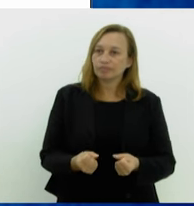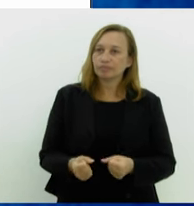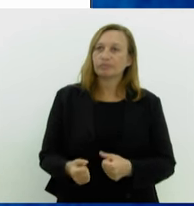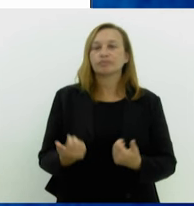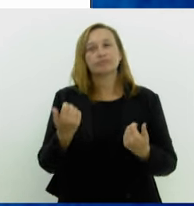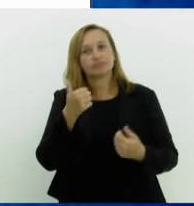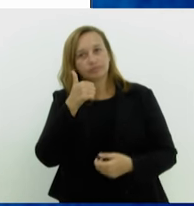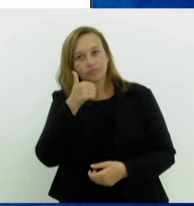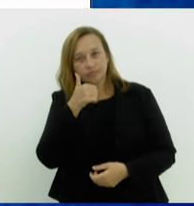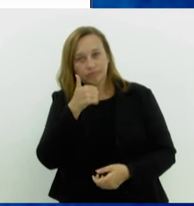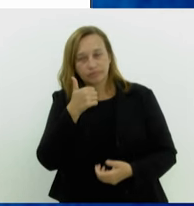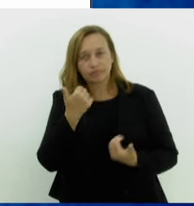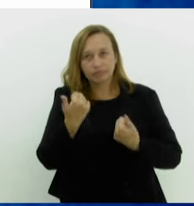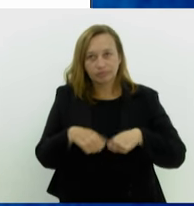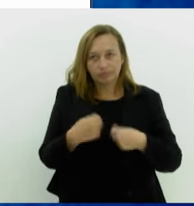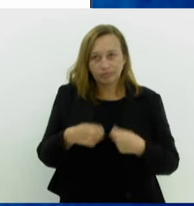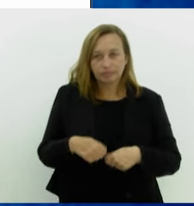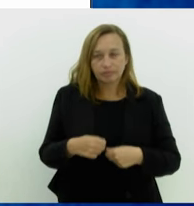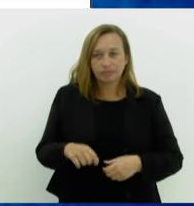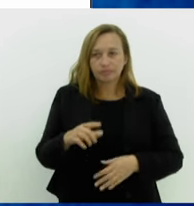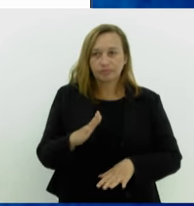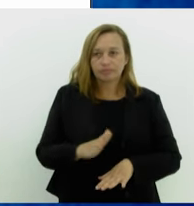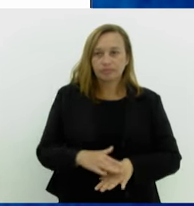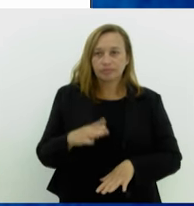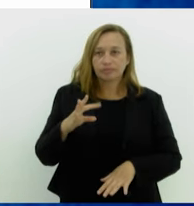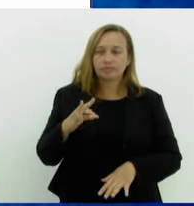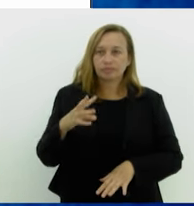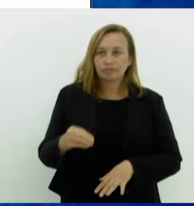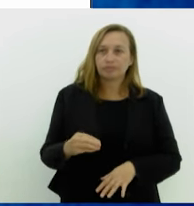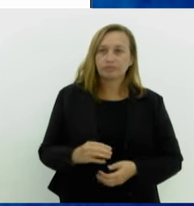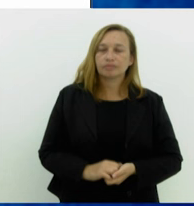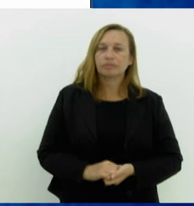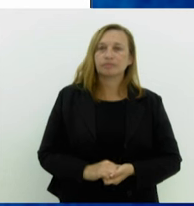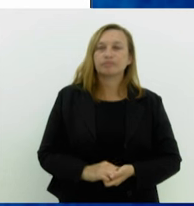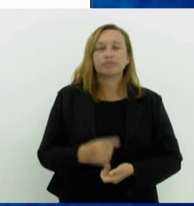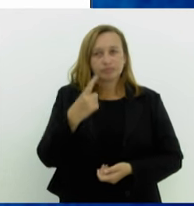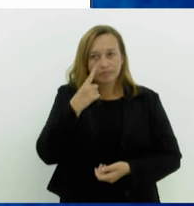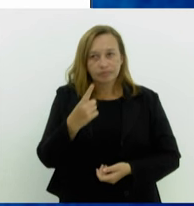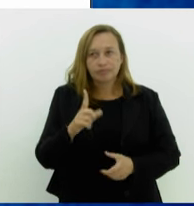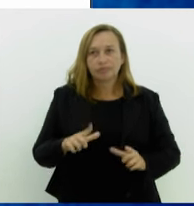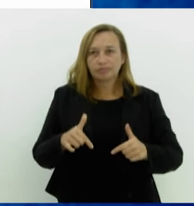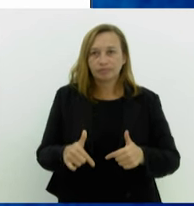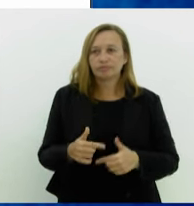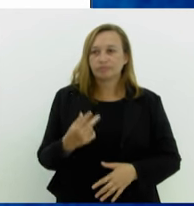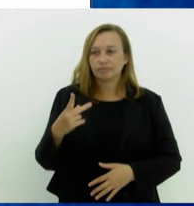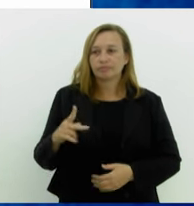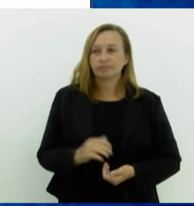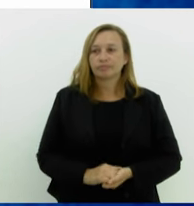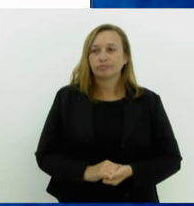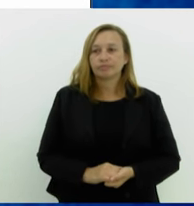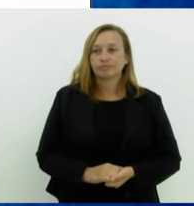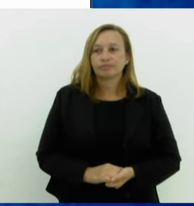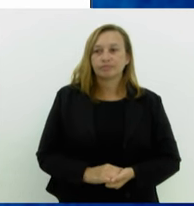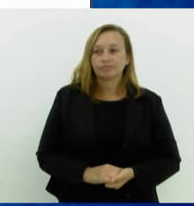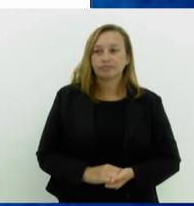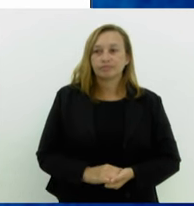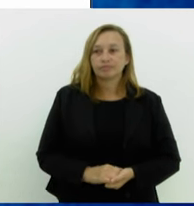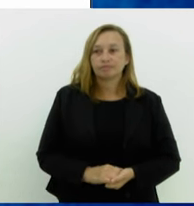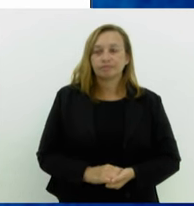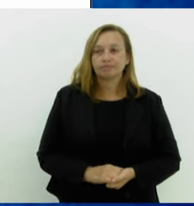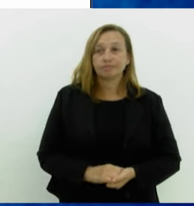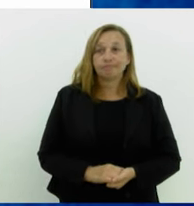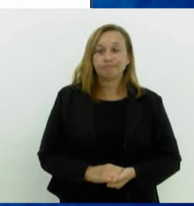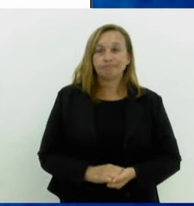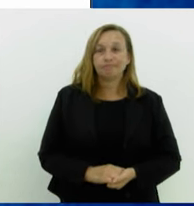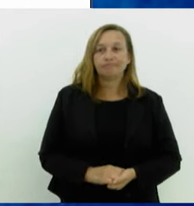necessárias para ser mais que isso se é o que ela deseja se é o que ela vê que funciona para ela então hoje só para falar um pouco